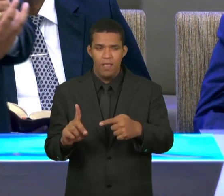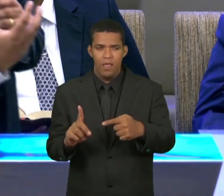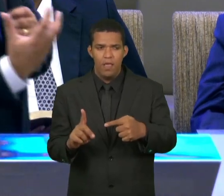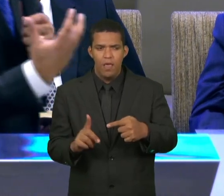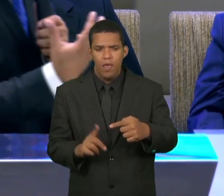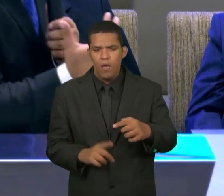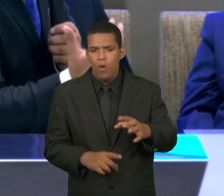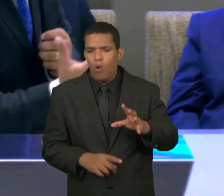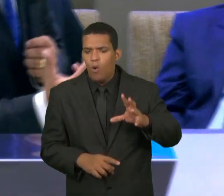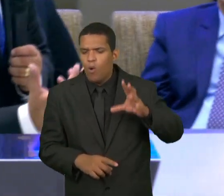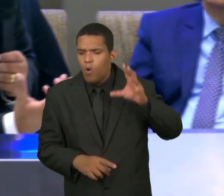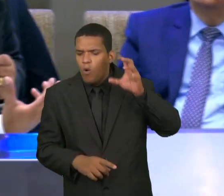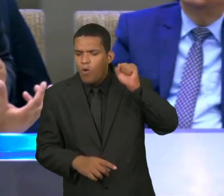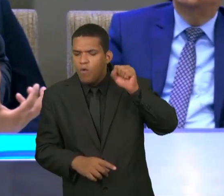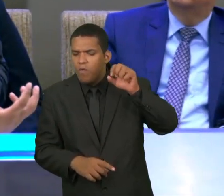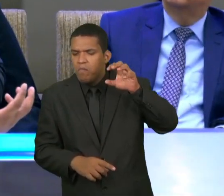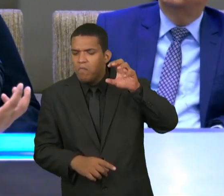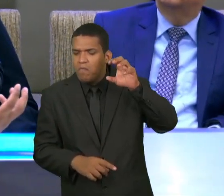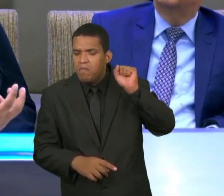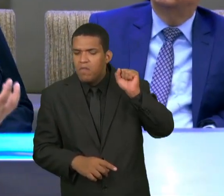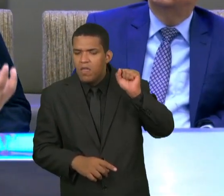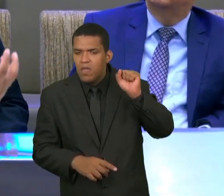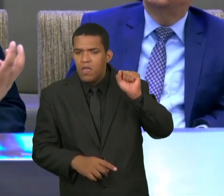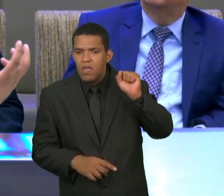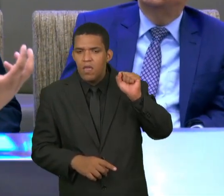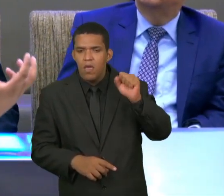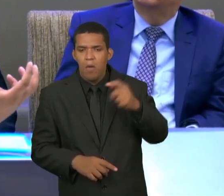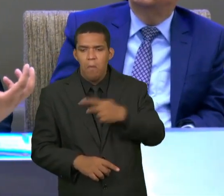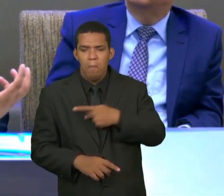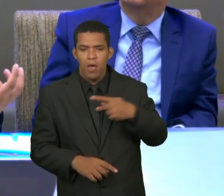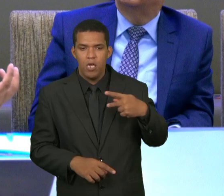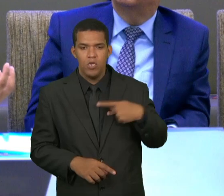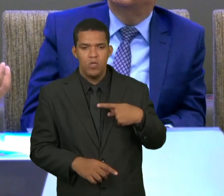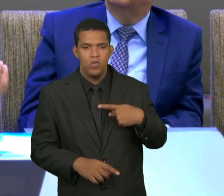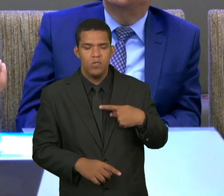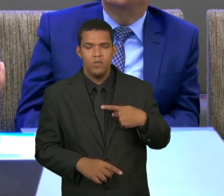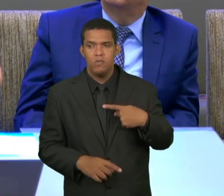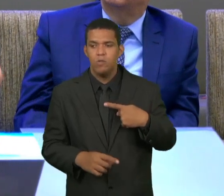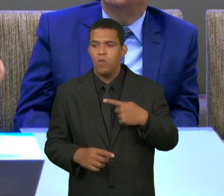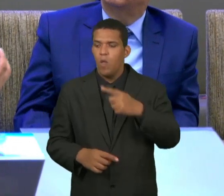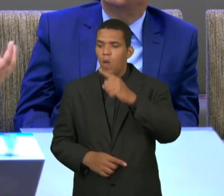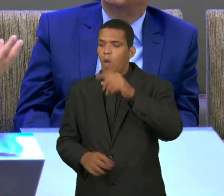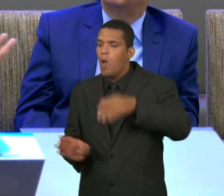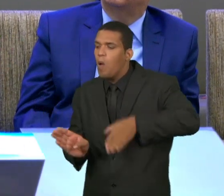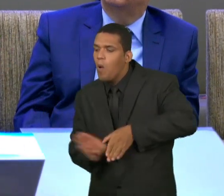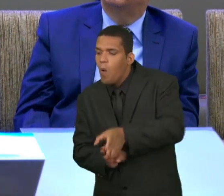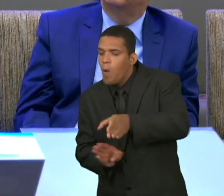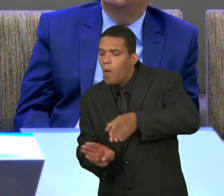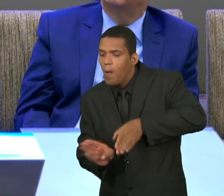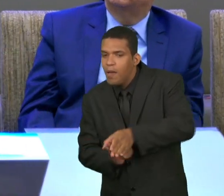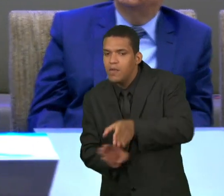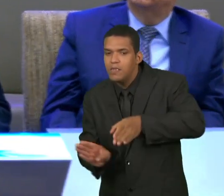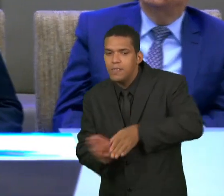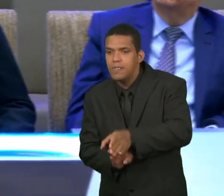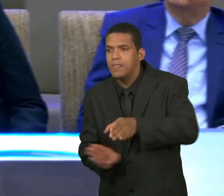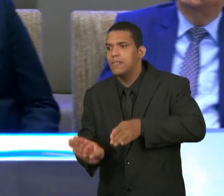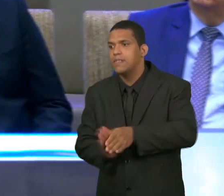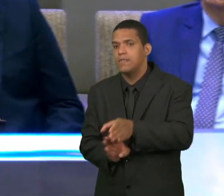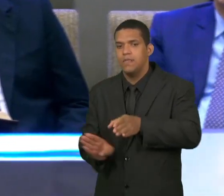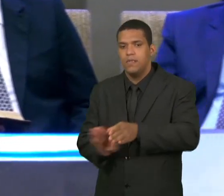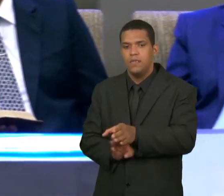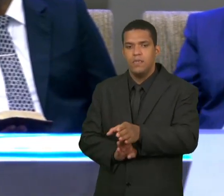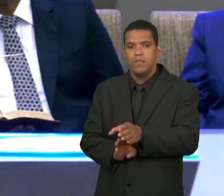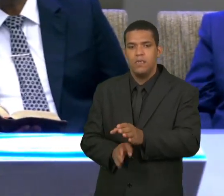ouvia o pastor doutriná-lo e ensiná-lo. E nenhum menino mais da igreja ele